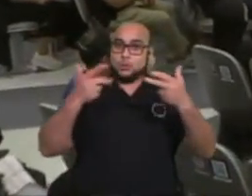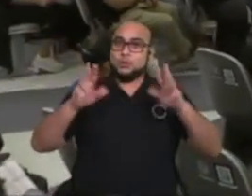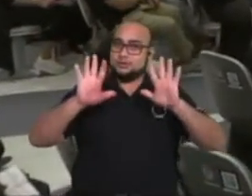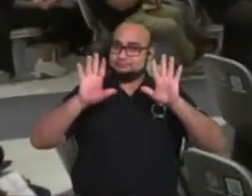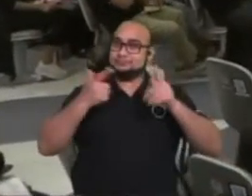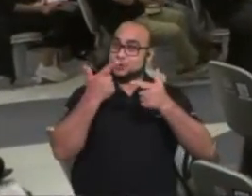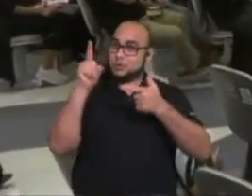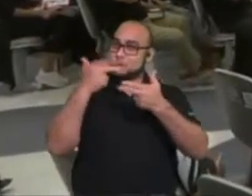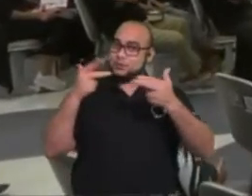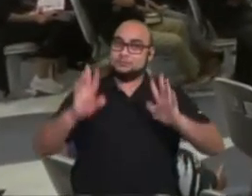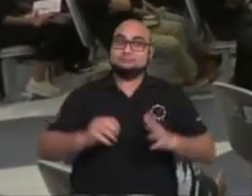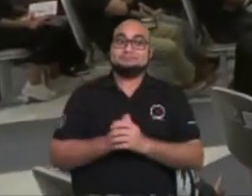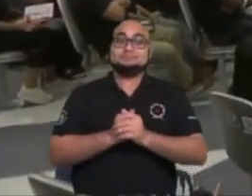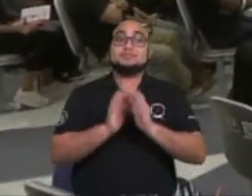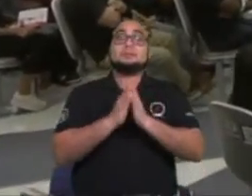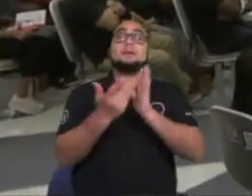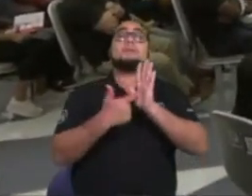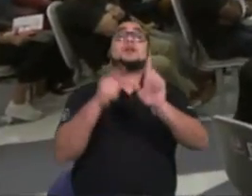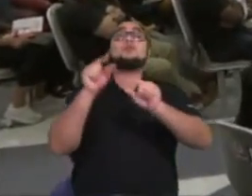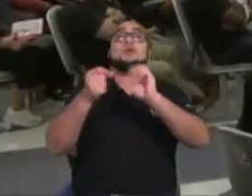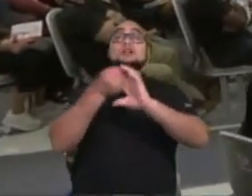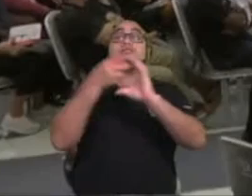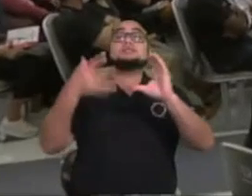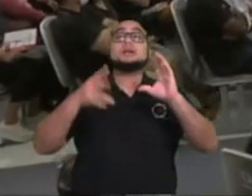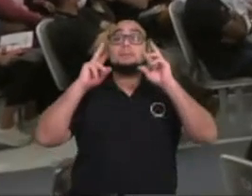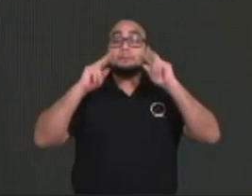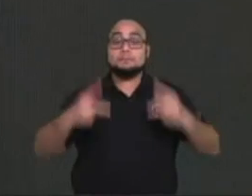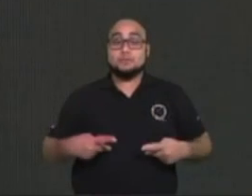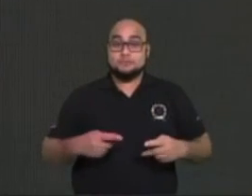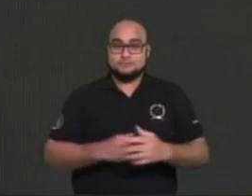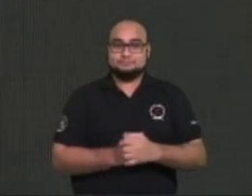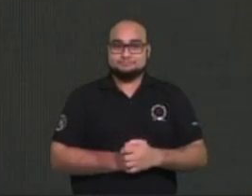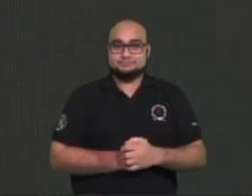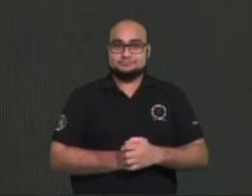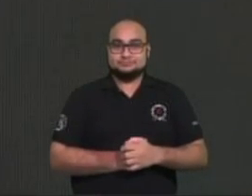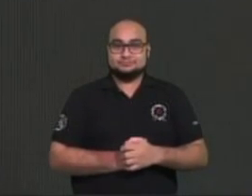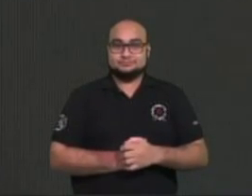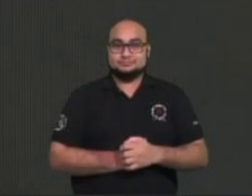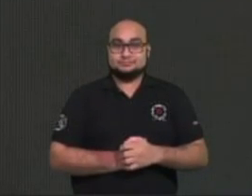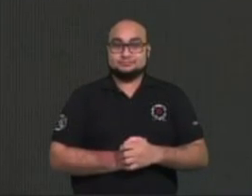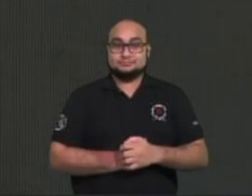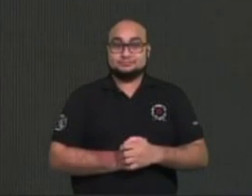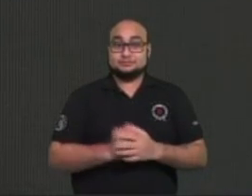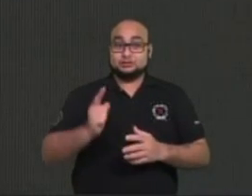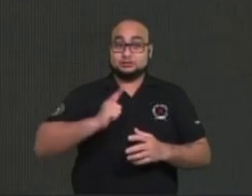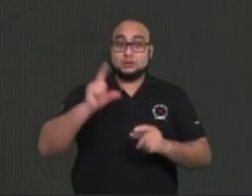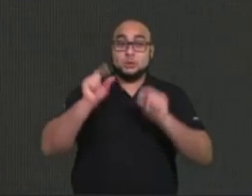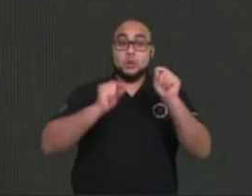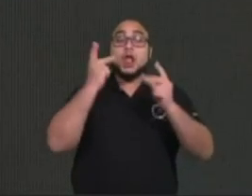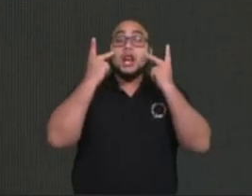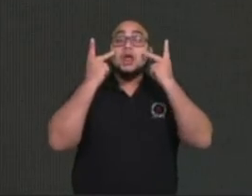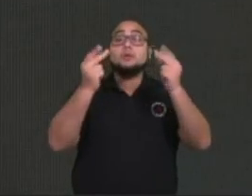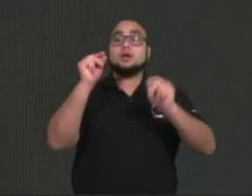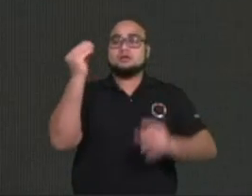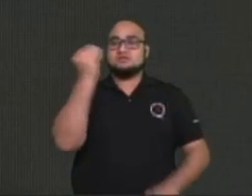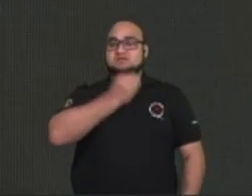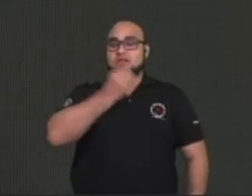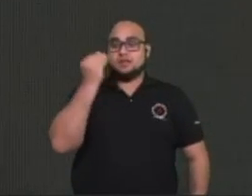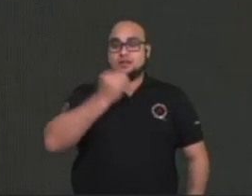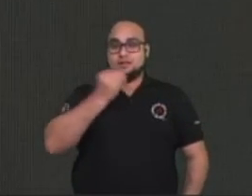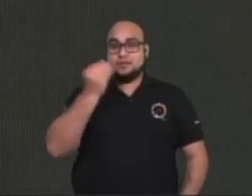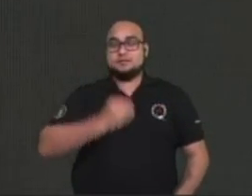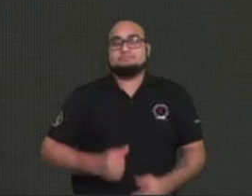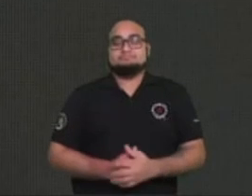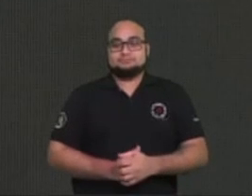que a Bíblia diz como característica do ser humano nós possuímos uma natureza fraca Oi